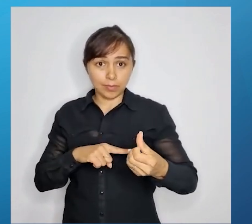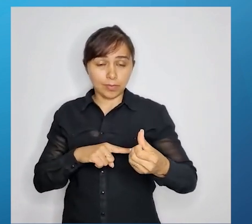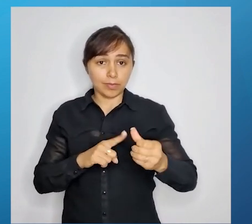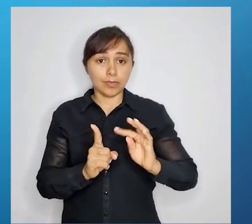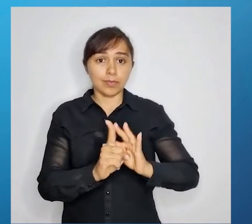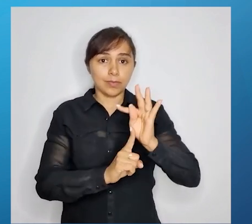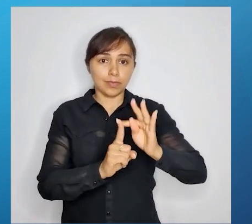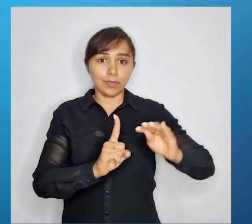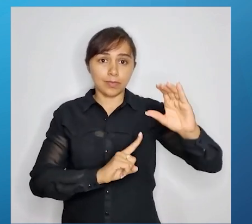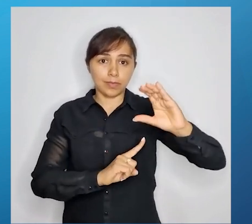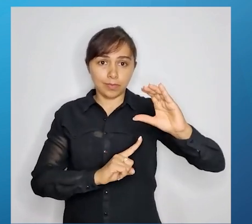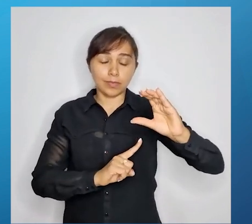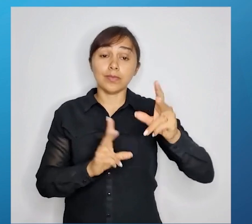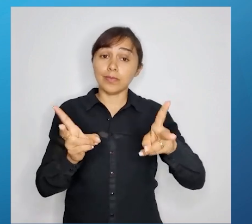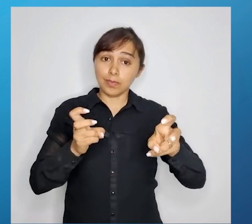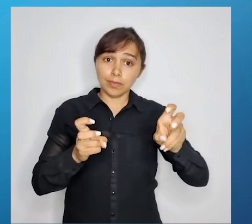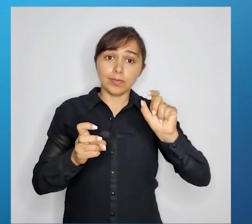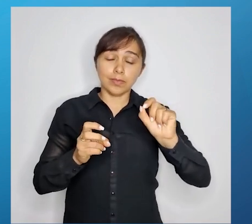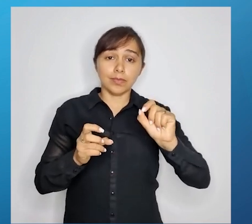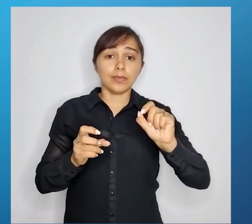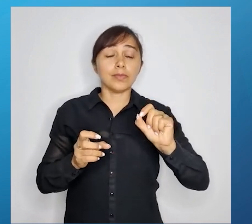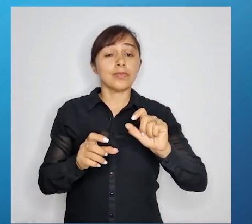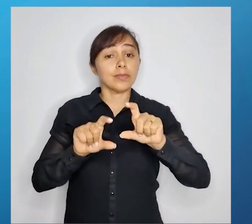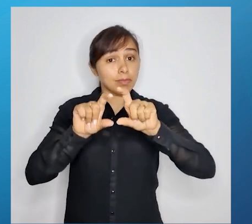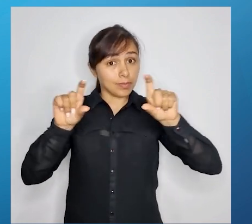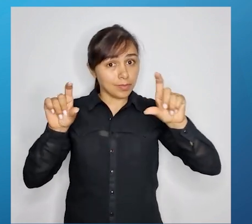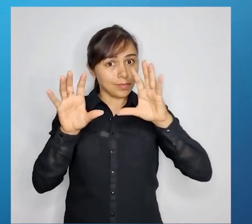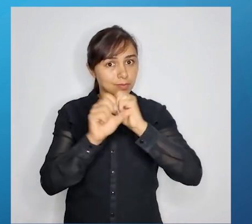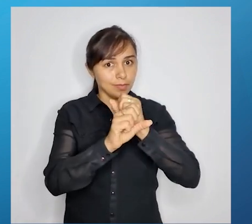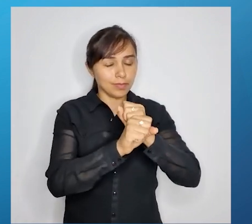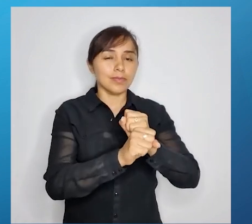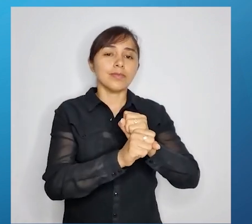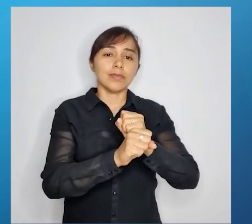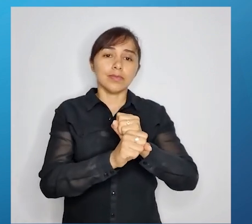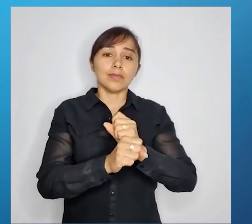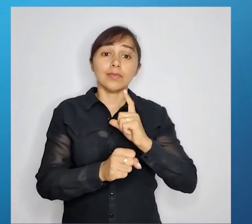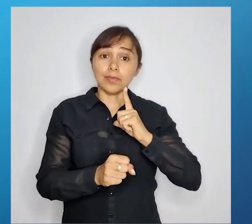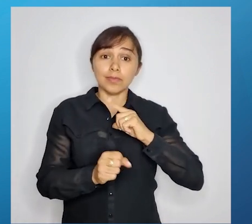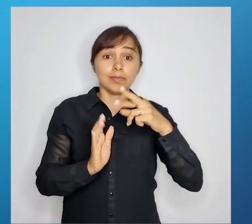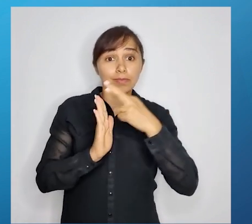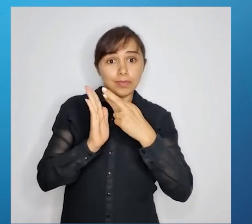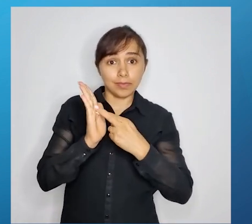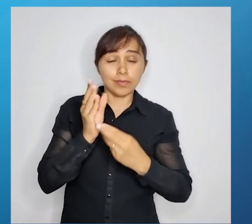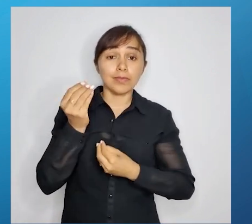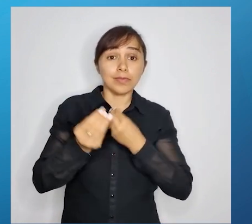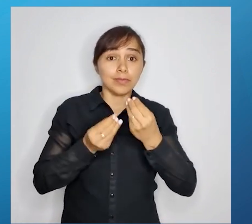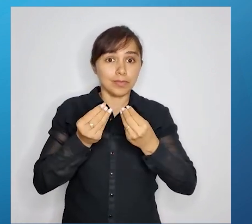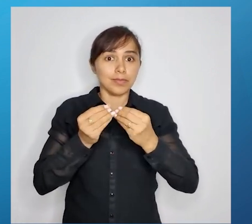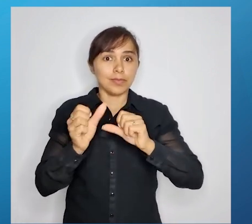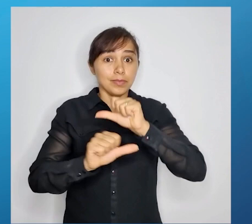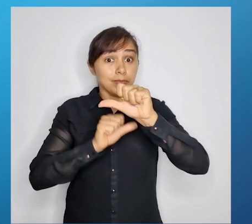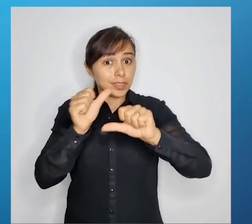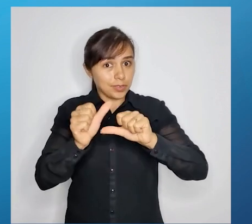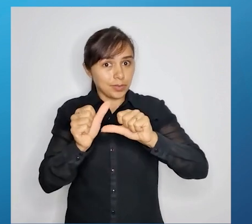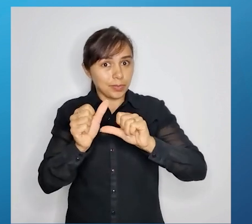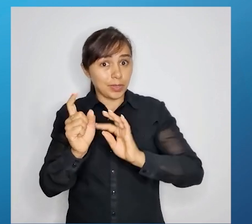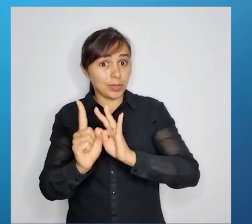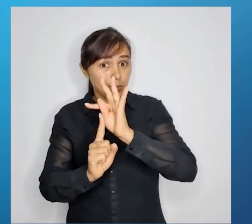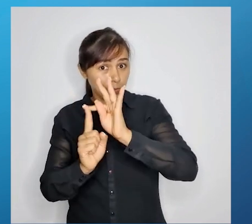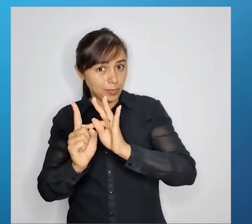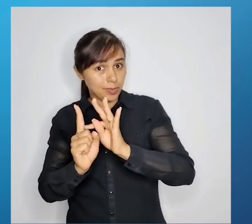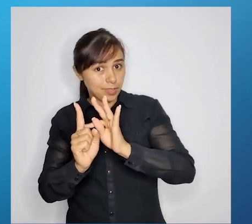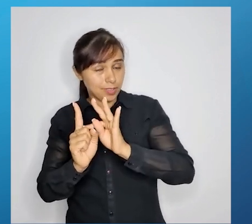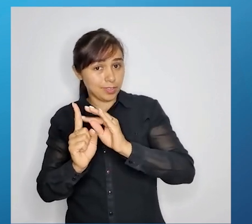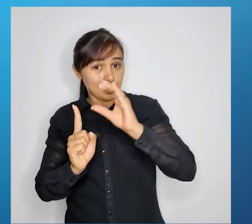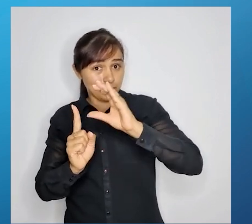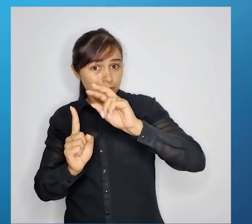Então perceba que essas fórmulas já estão definidas de como se transformar essa temperatura. Quero transformar Celsius em Kelvin? Jogo